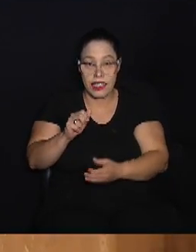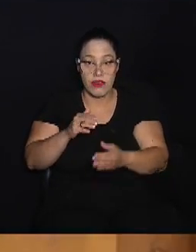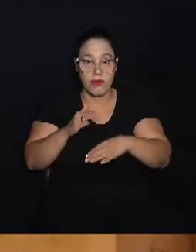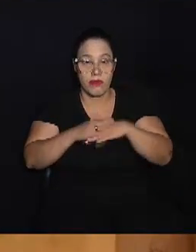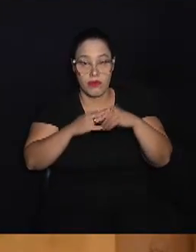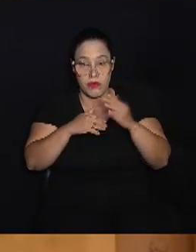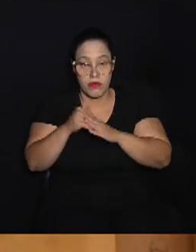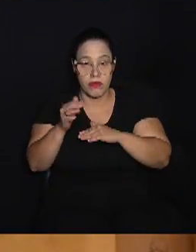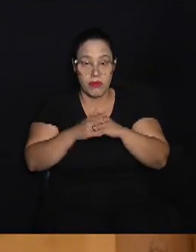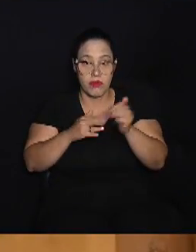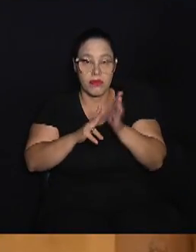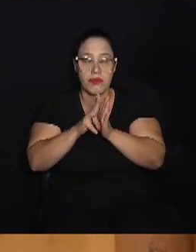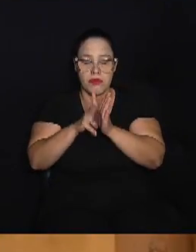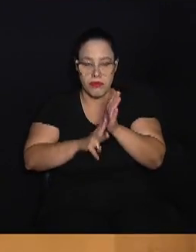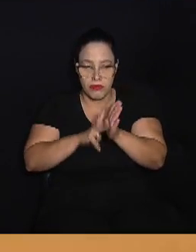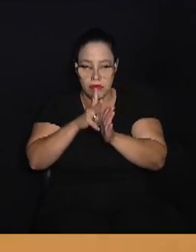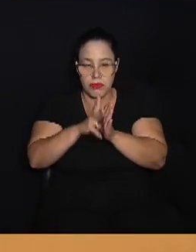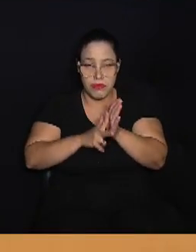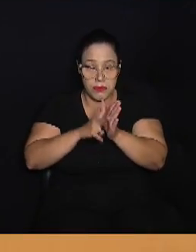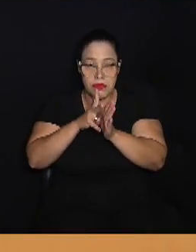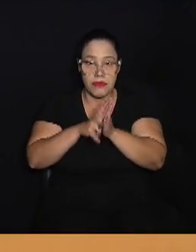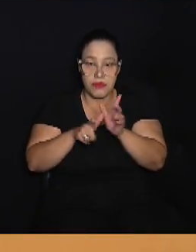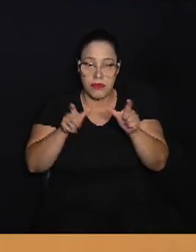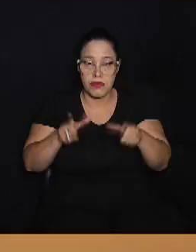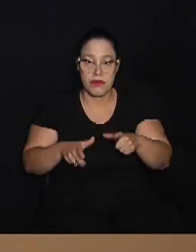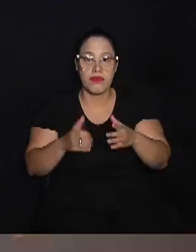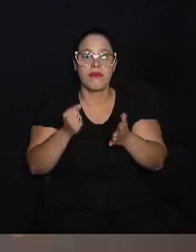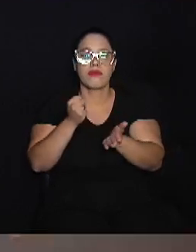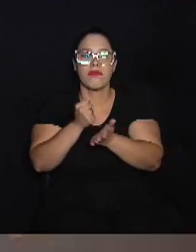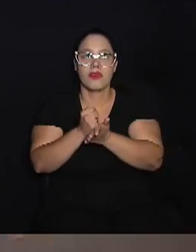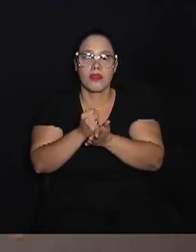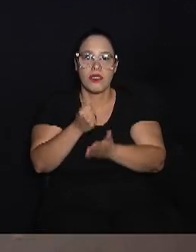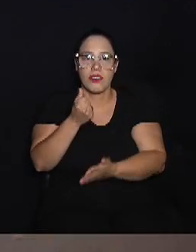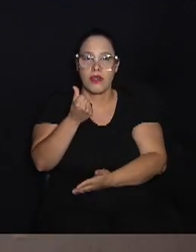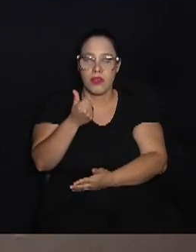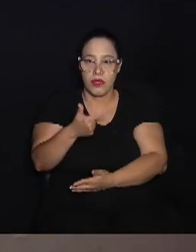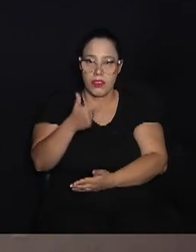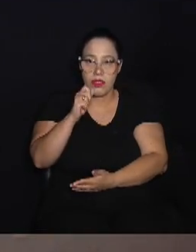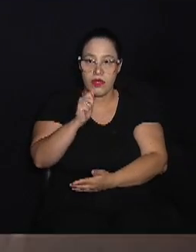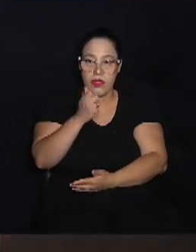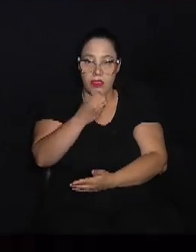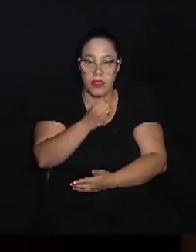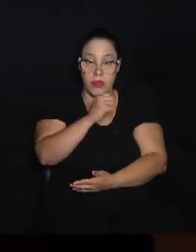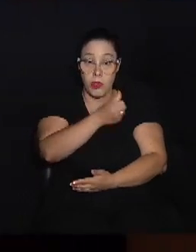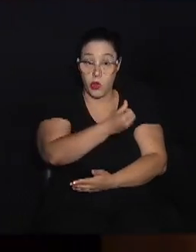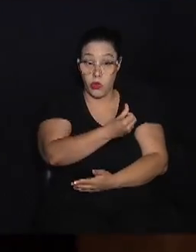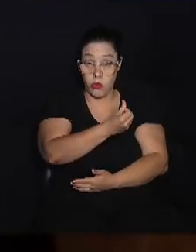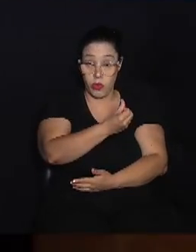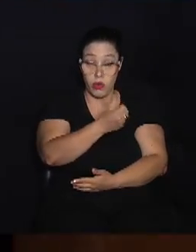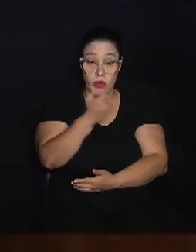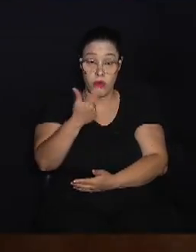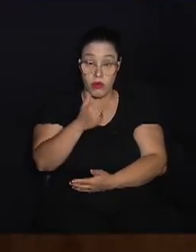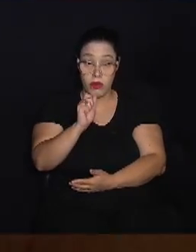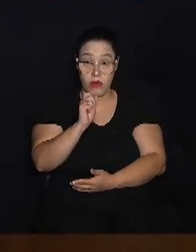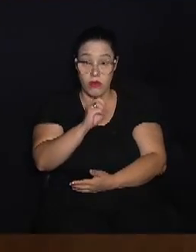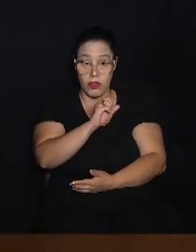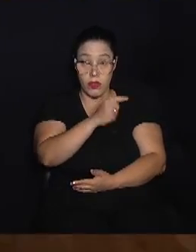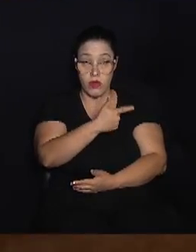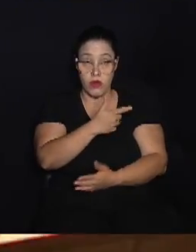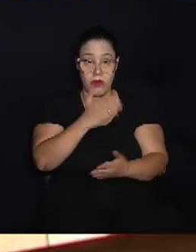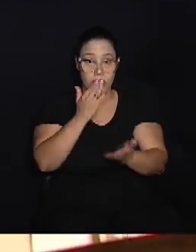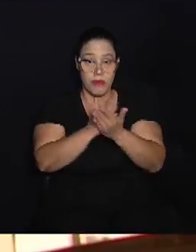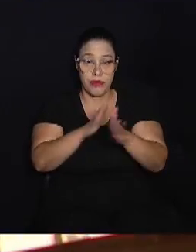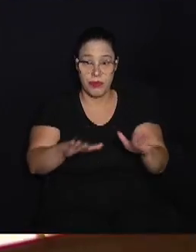de viagens de trens de passageiros foi mantido até o ano de 2001. Em 2002, o espaço